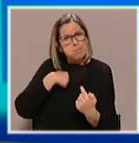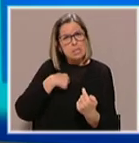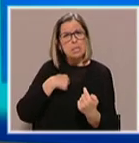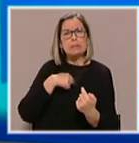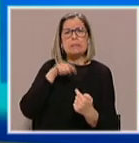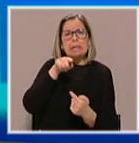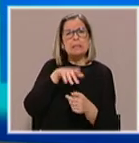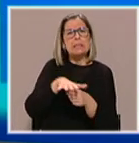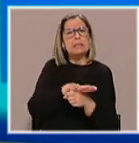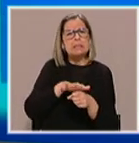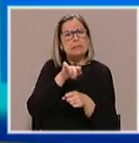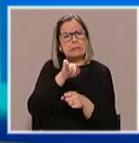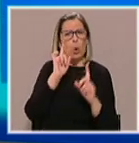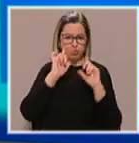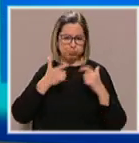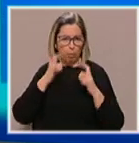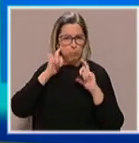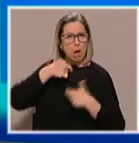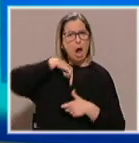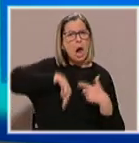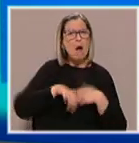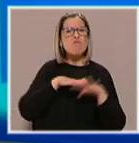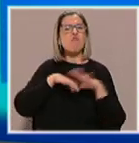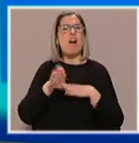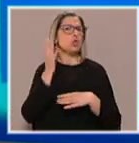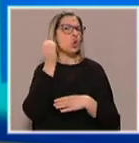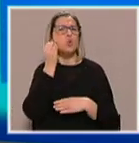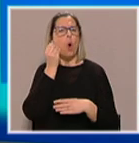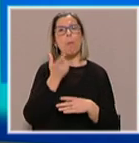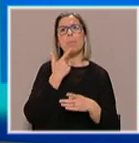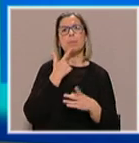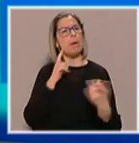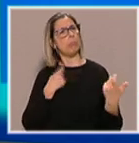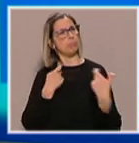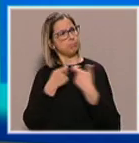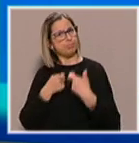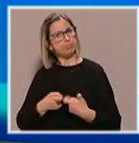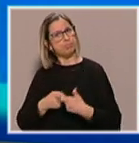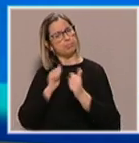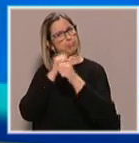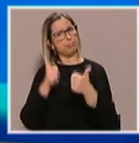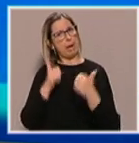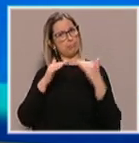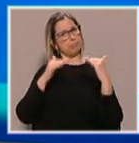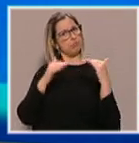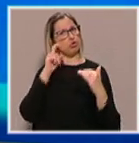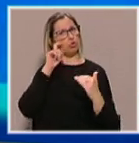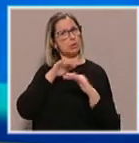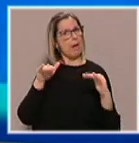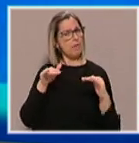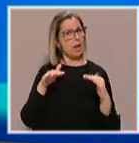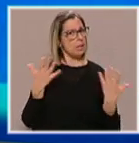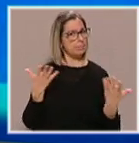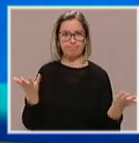dessas mesmas regulações do nosso meio interno de forma a estarem totalmente estáveis? Pois bem, há uma parte do nosso